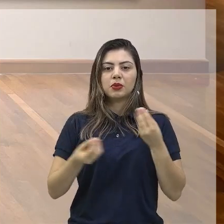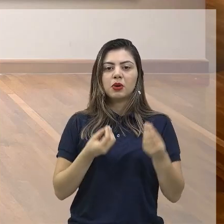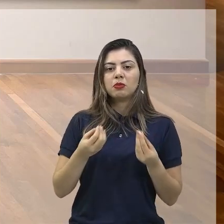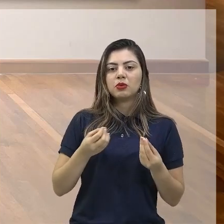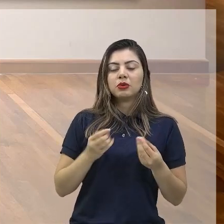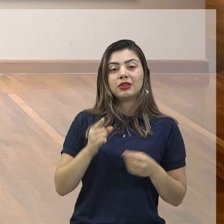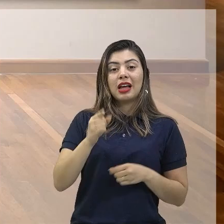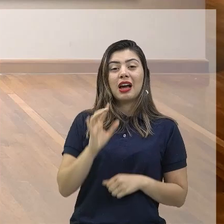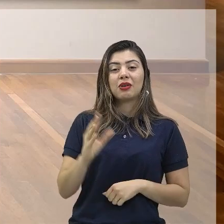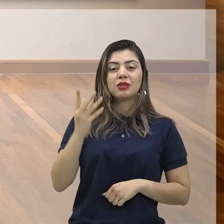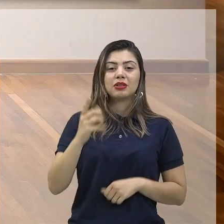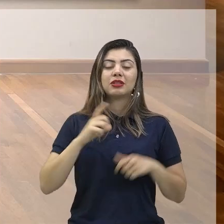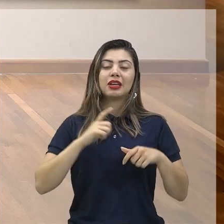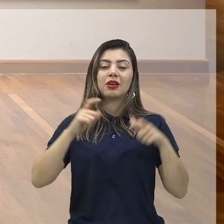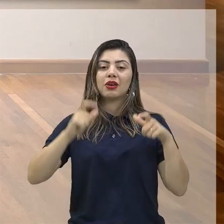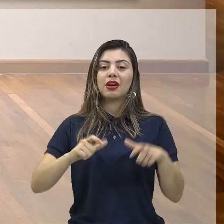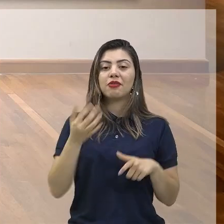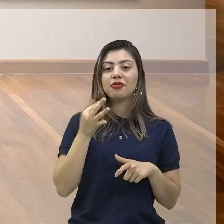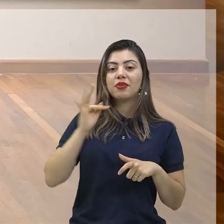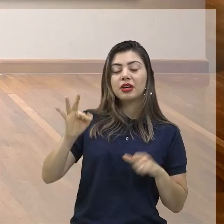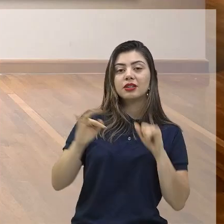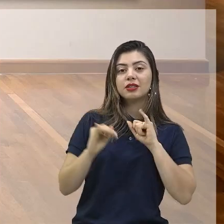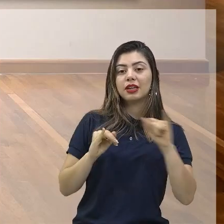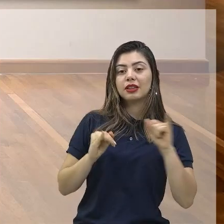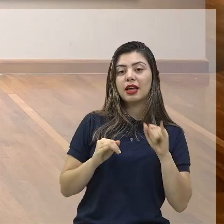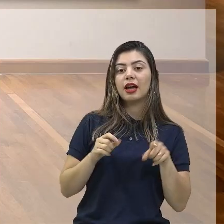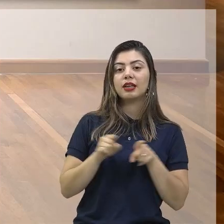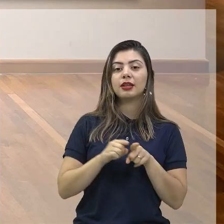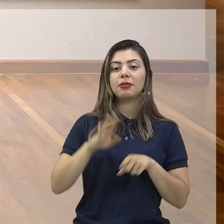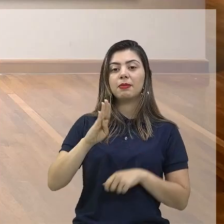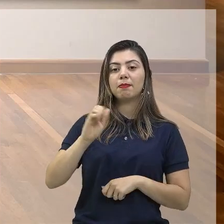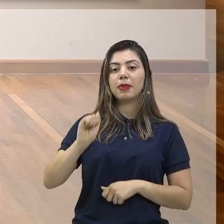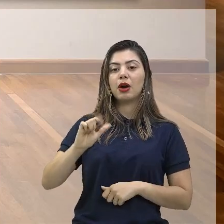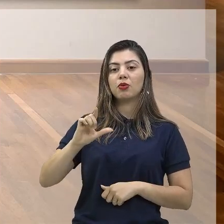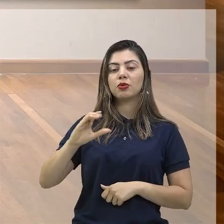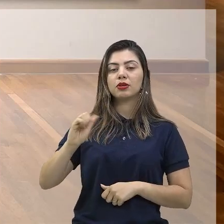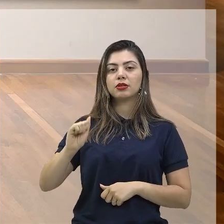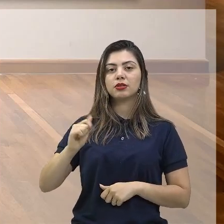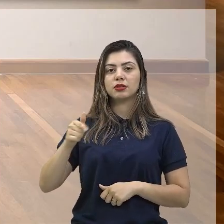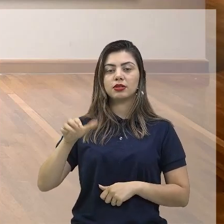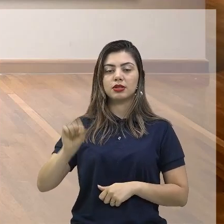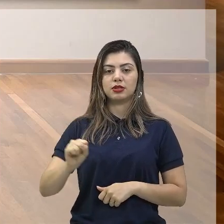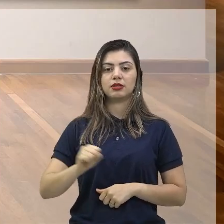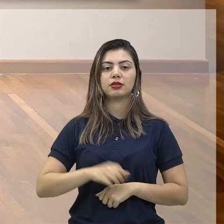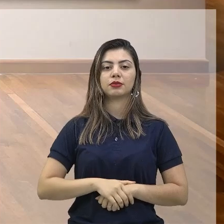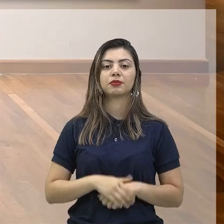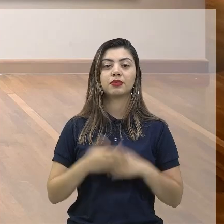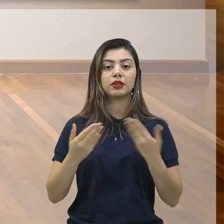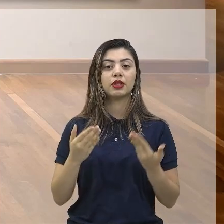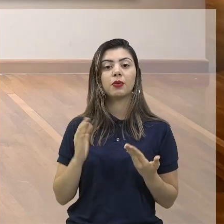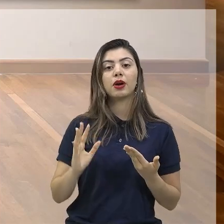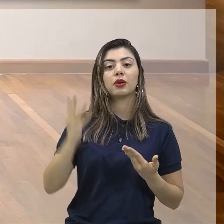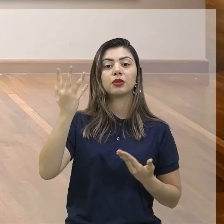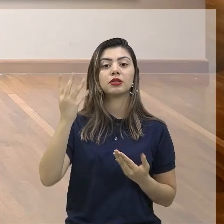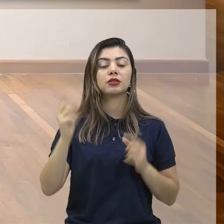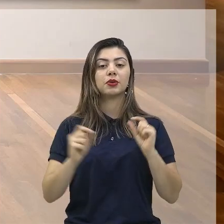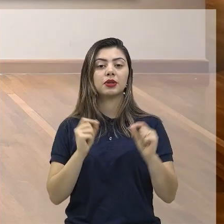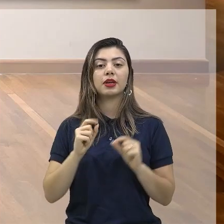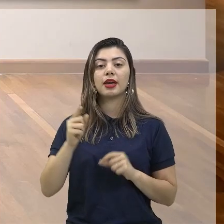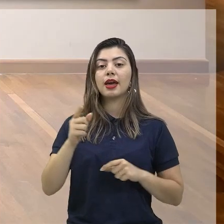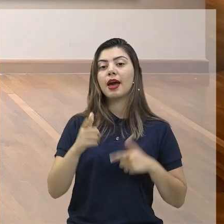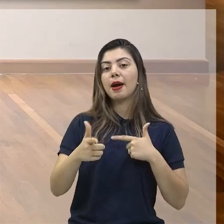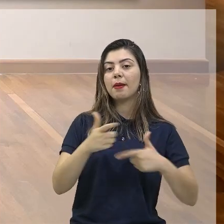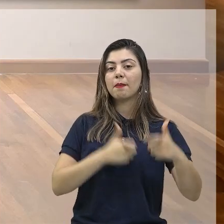na França, Itália e nos Balcãs. Temos, então, aí como um evento-chave, olha só o quê? Né? A Batalha de